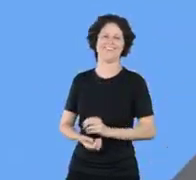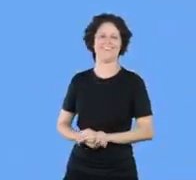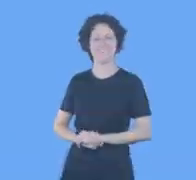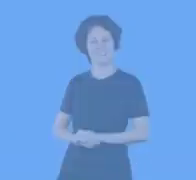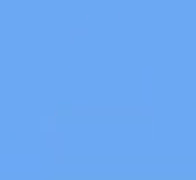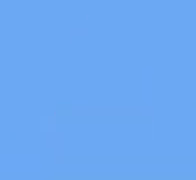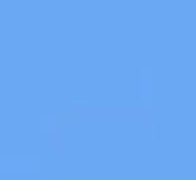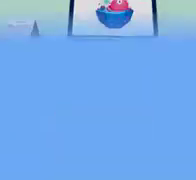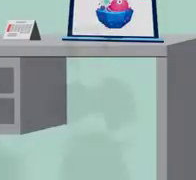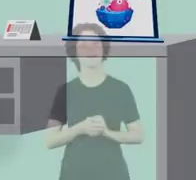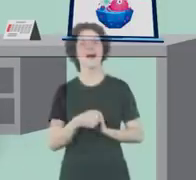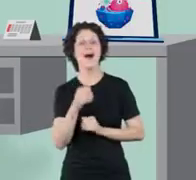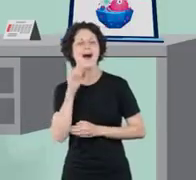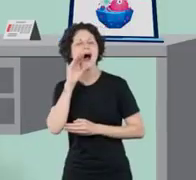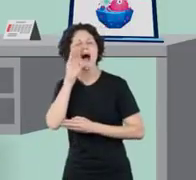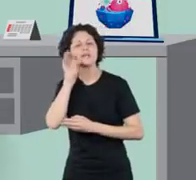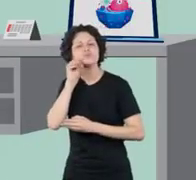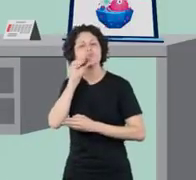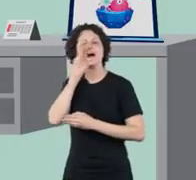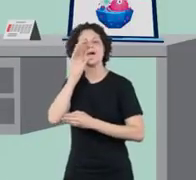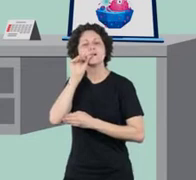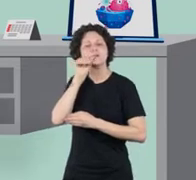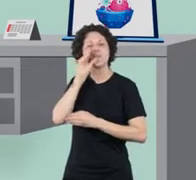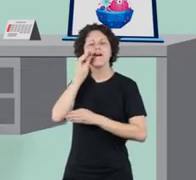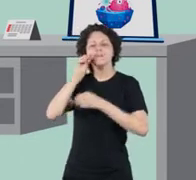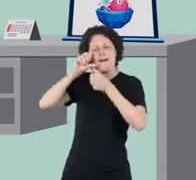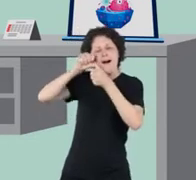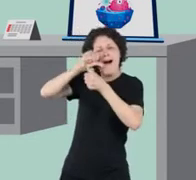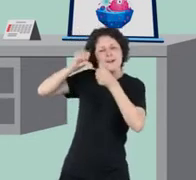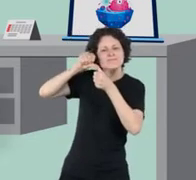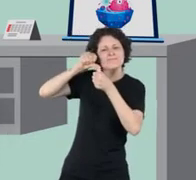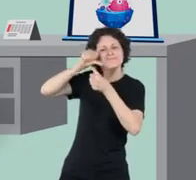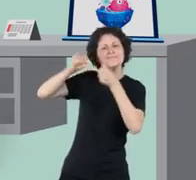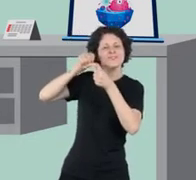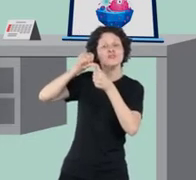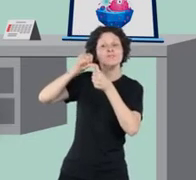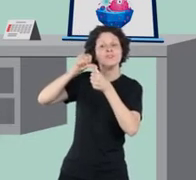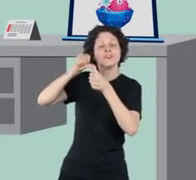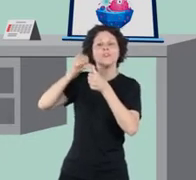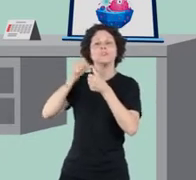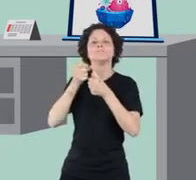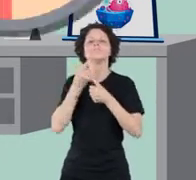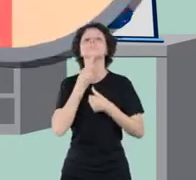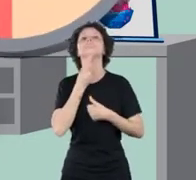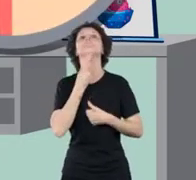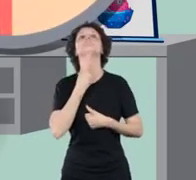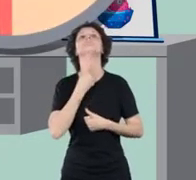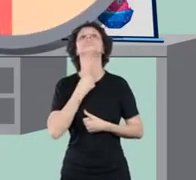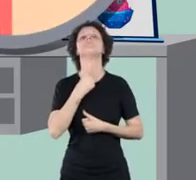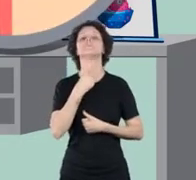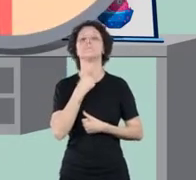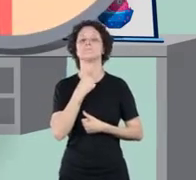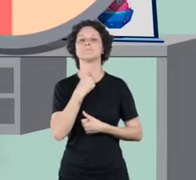calma. O alimento mastigado vira o bolo alimentar. Agora, a língua ajuda a engolir o alimento para chegar até a